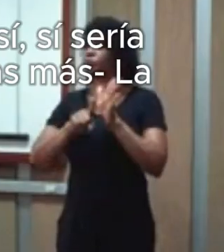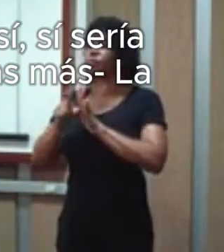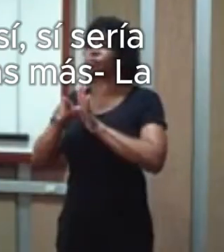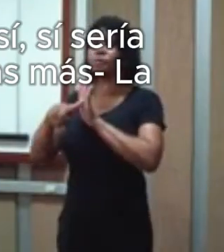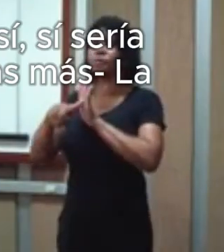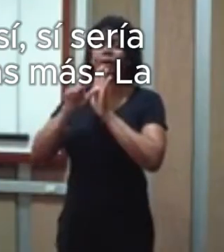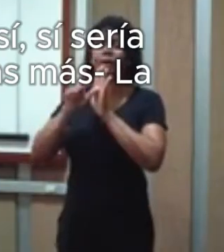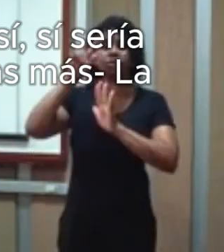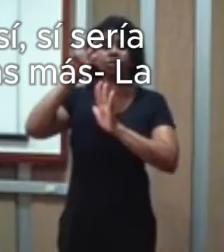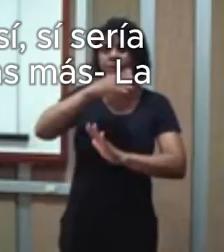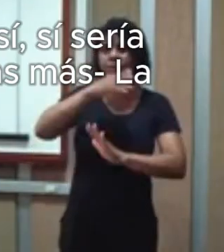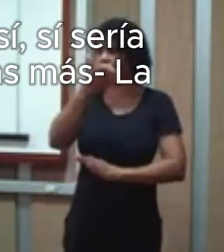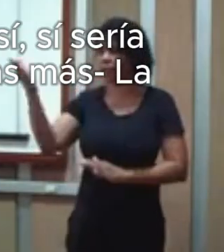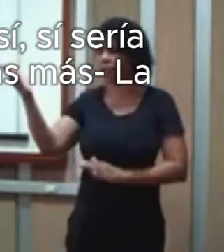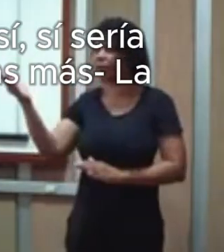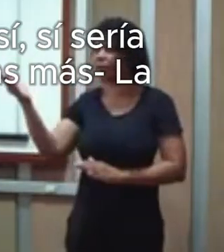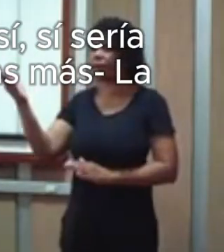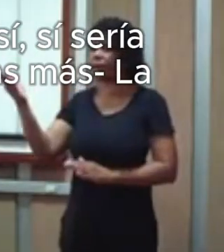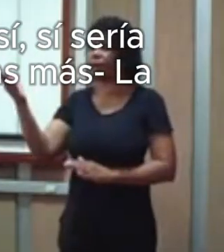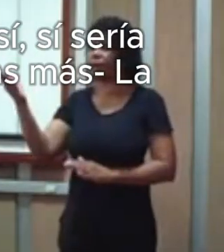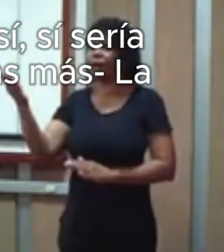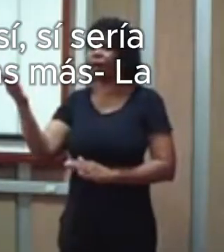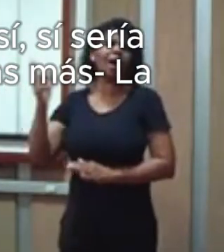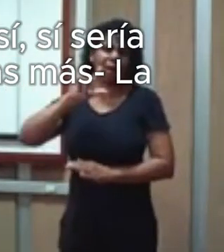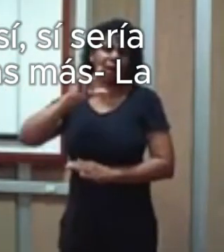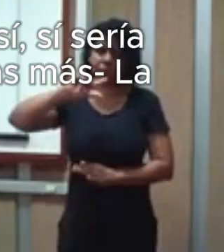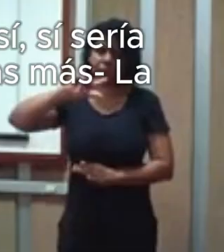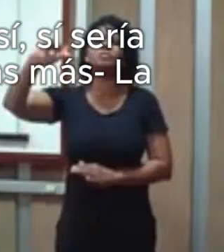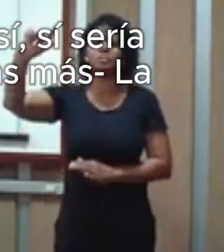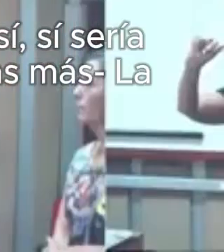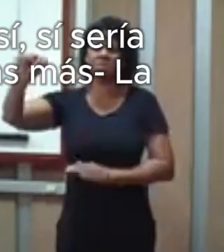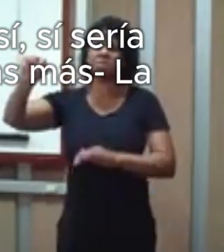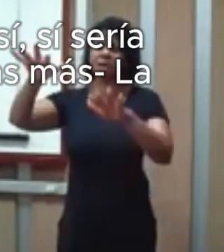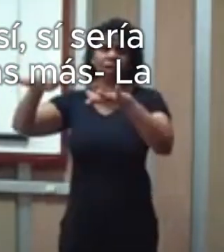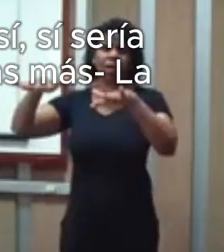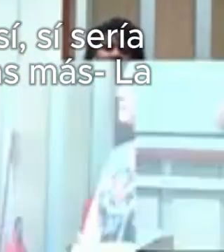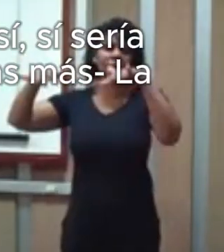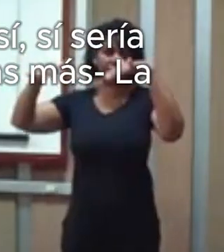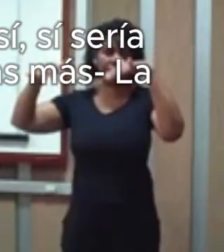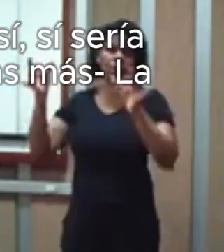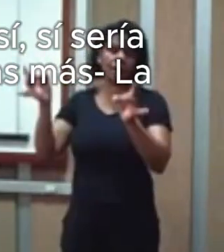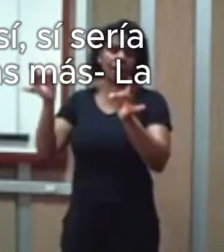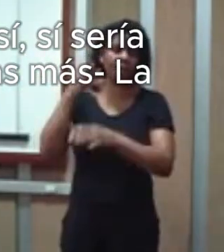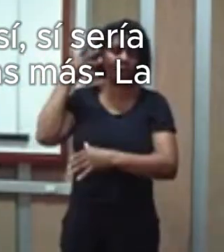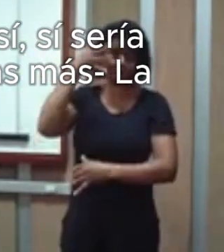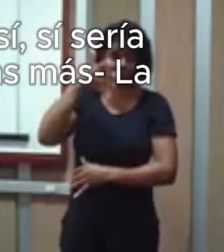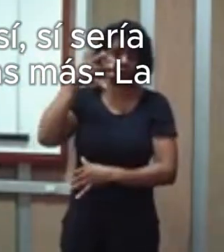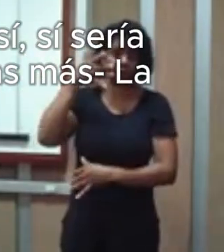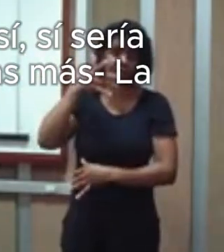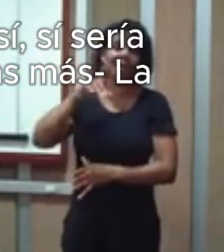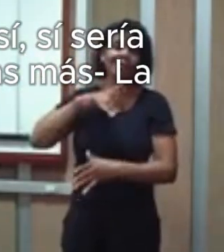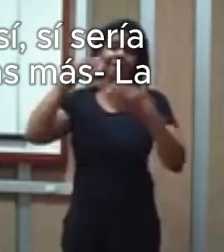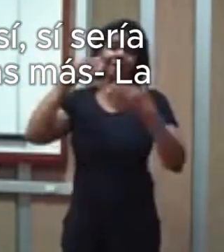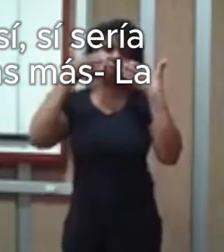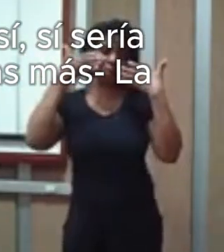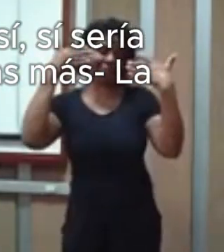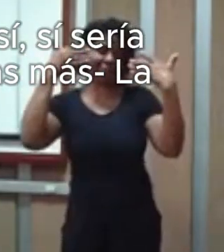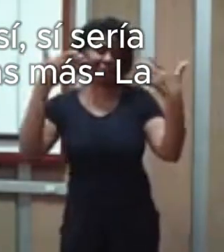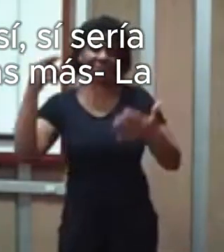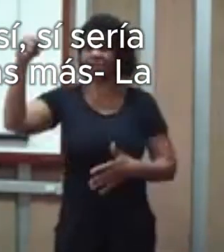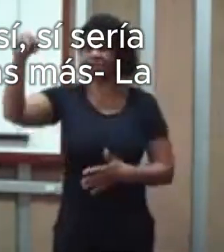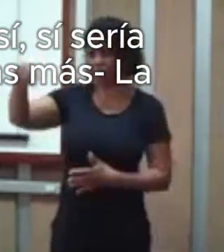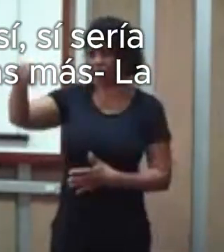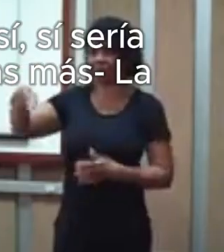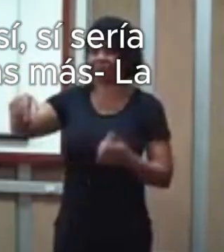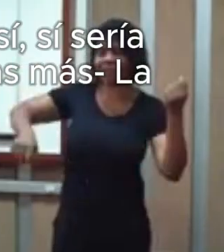queria lembrar vocês que não saiam do auditório quando acabar a palestra, porque vai ter uma pequena apresentação aqui